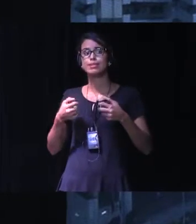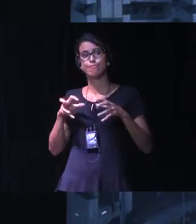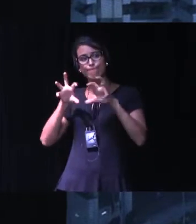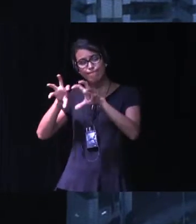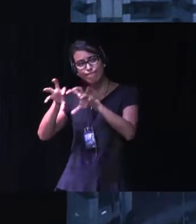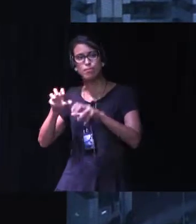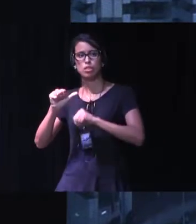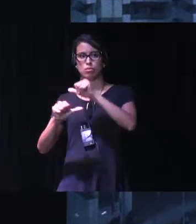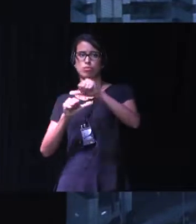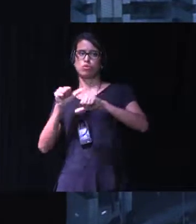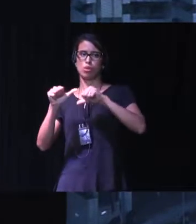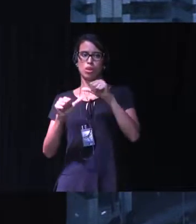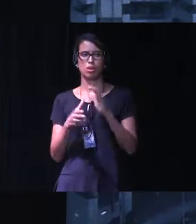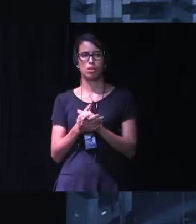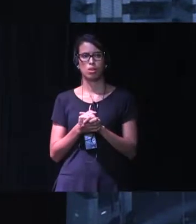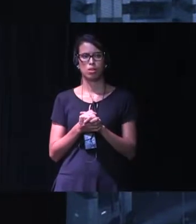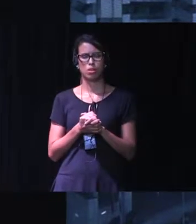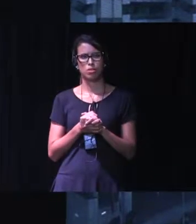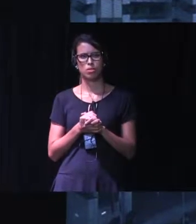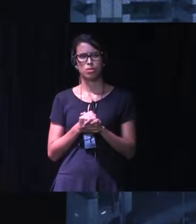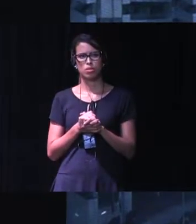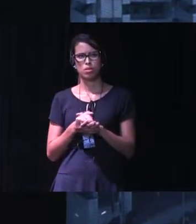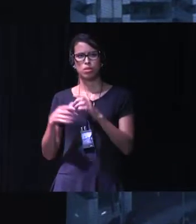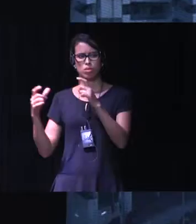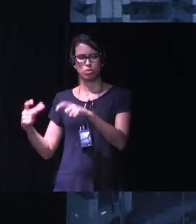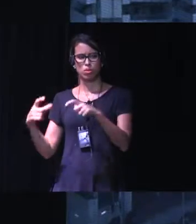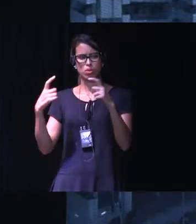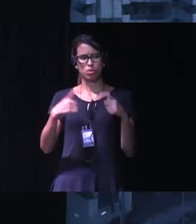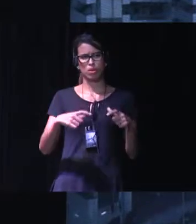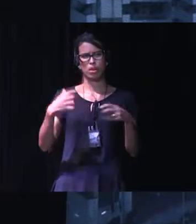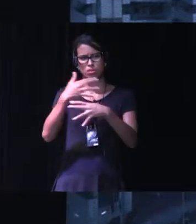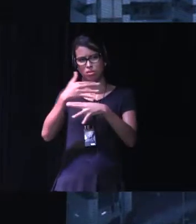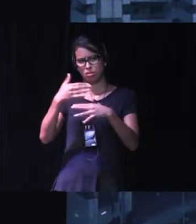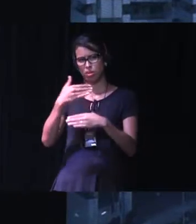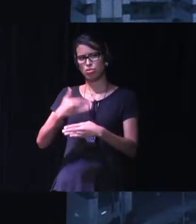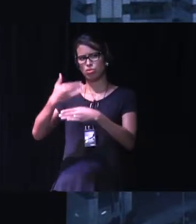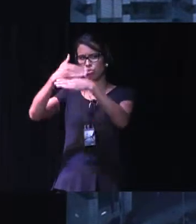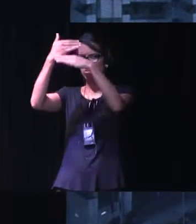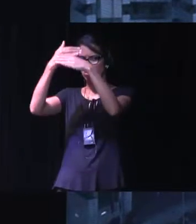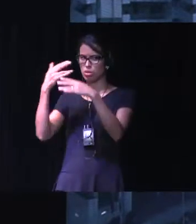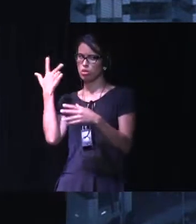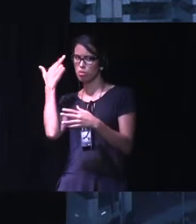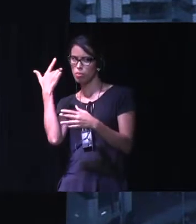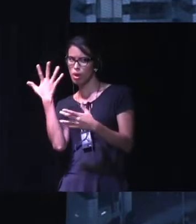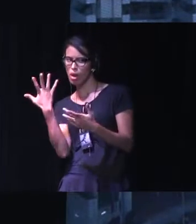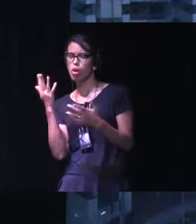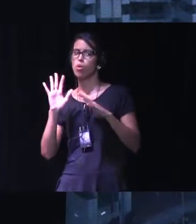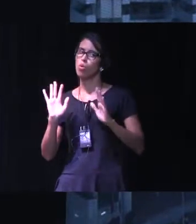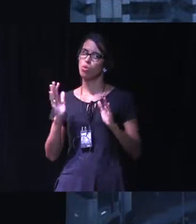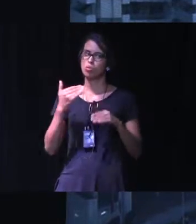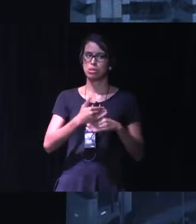amanhã poderá ser habitado. Devemos pressionar para que as mudanças se deem. Então, relacionar